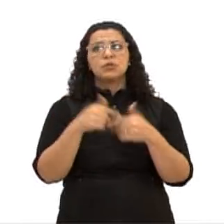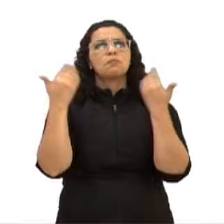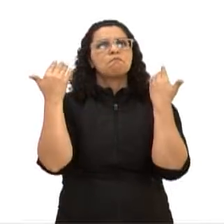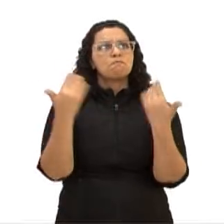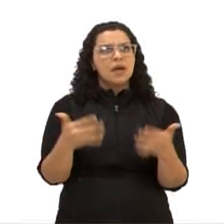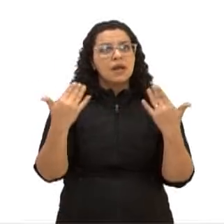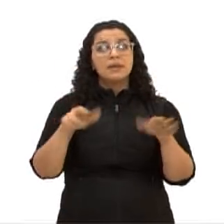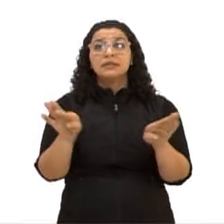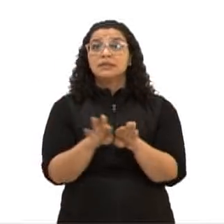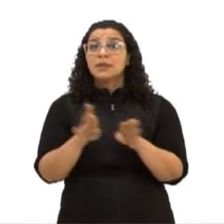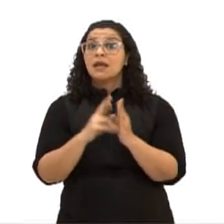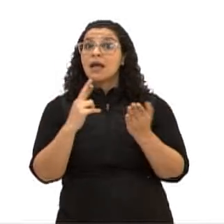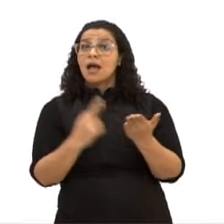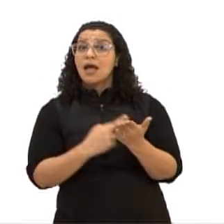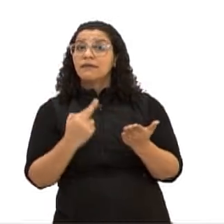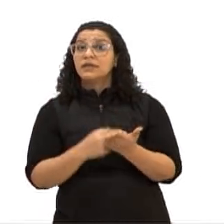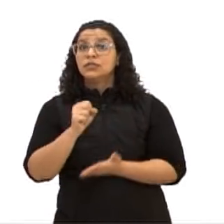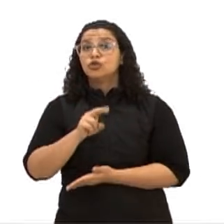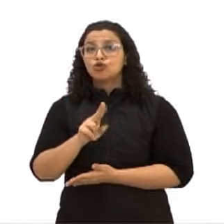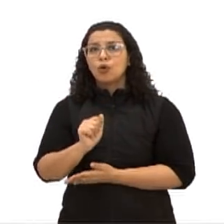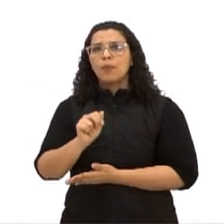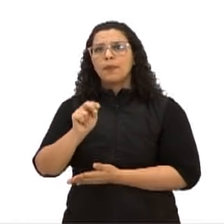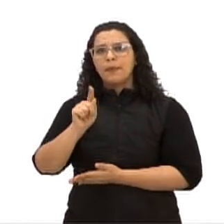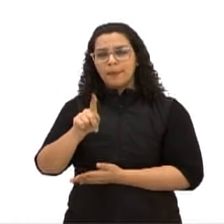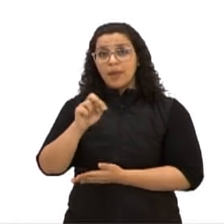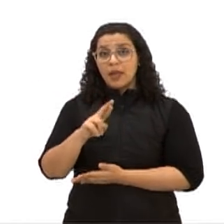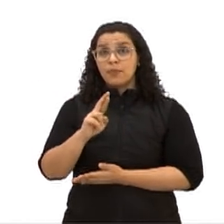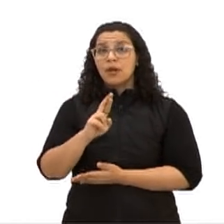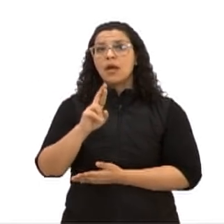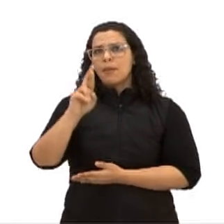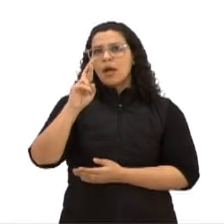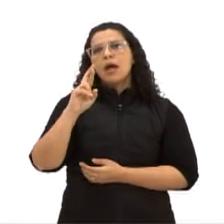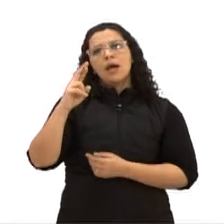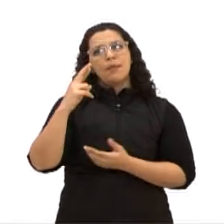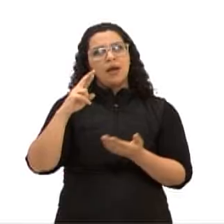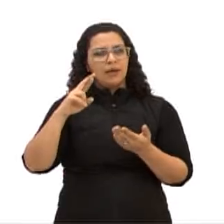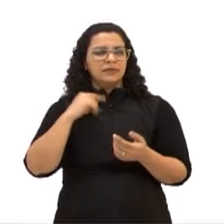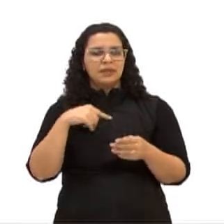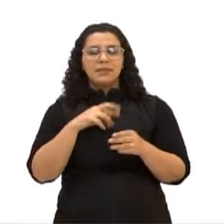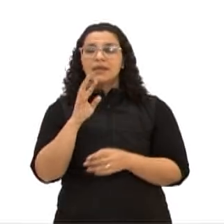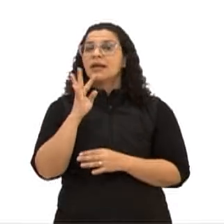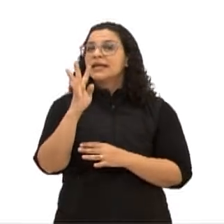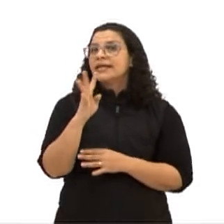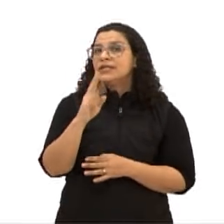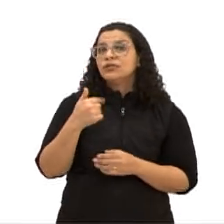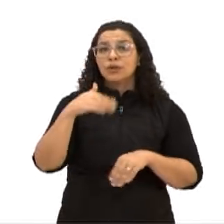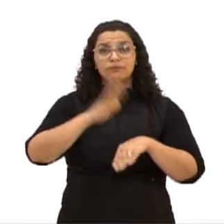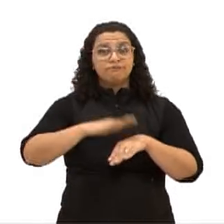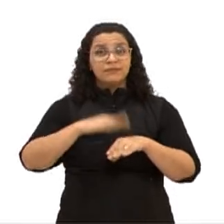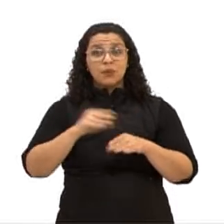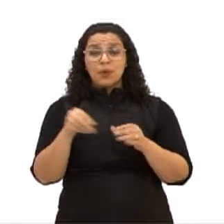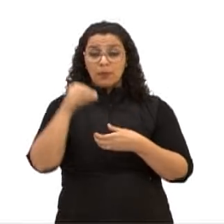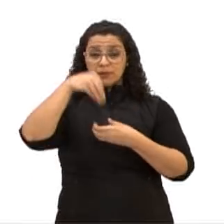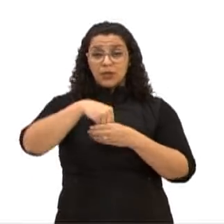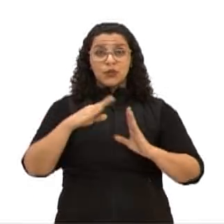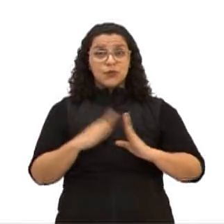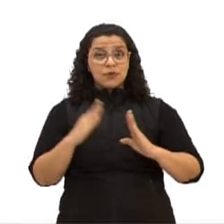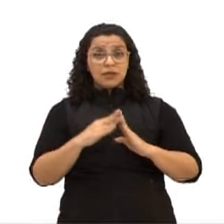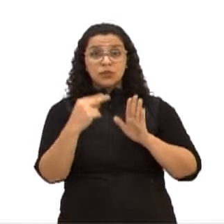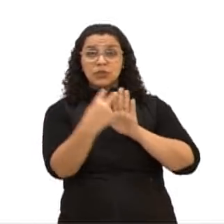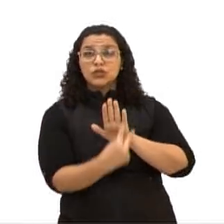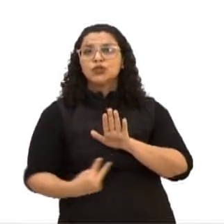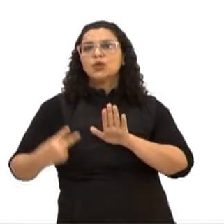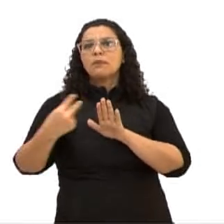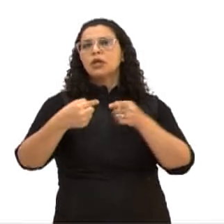parabéns à Super por publicar uma crítica que vem de dentro de casa. Que a revista não fique só na imagem